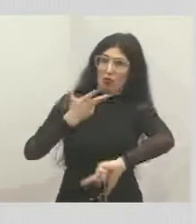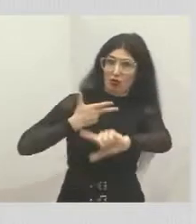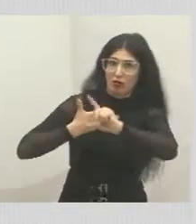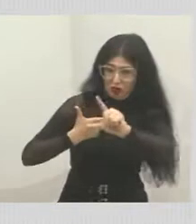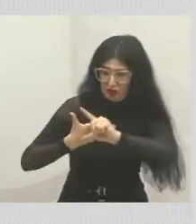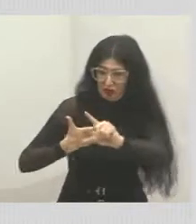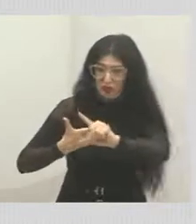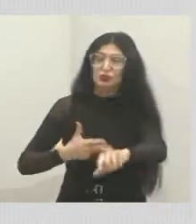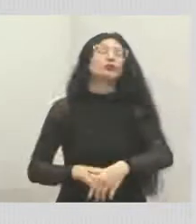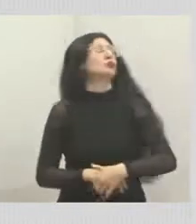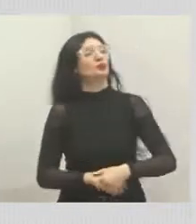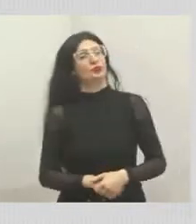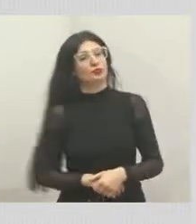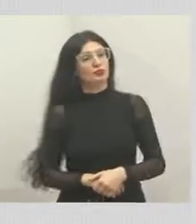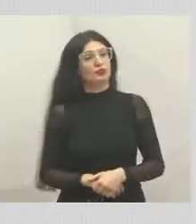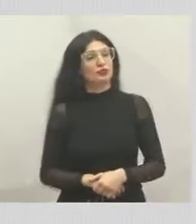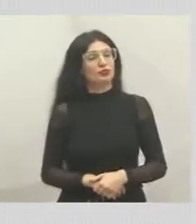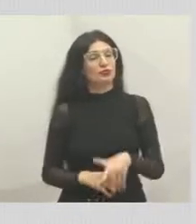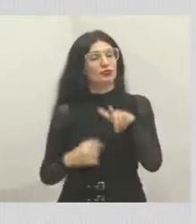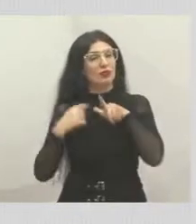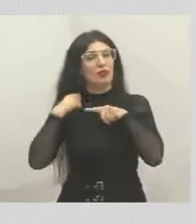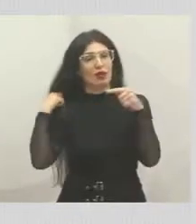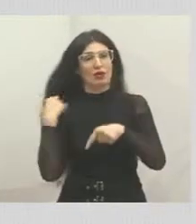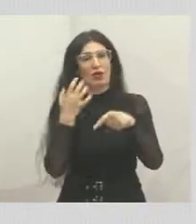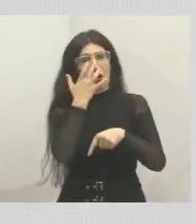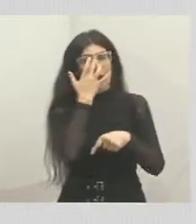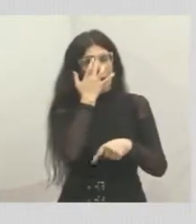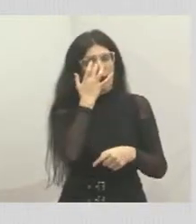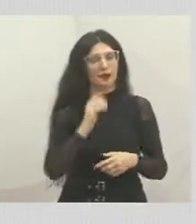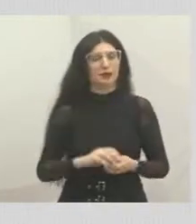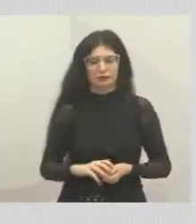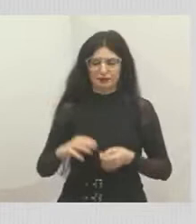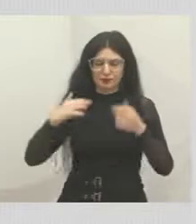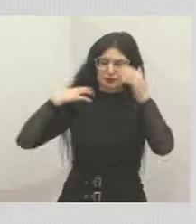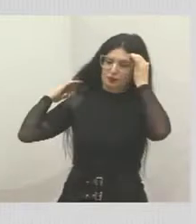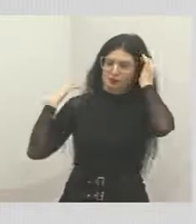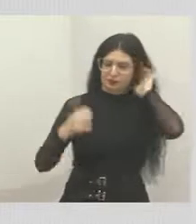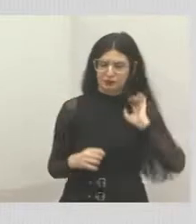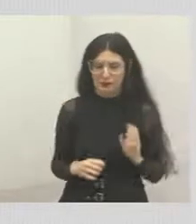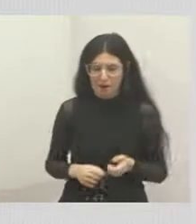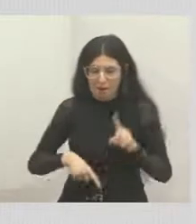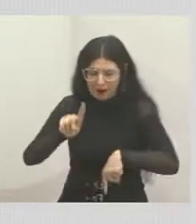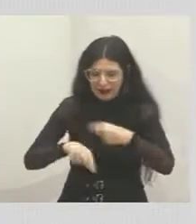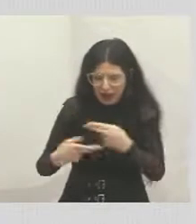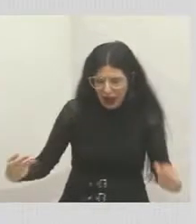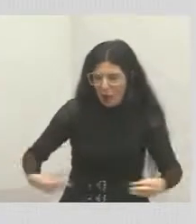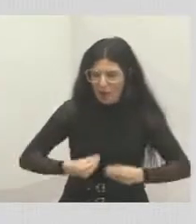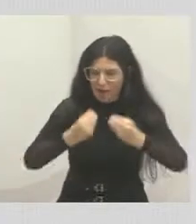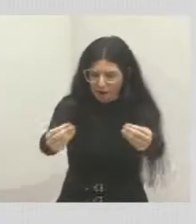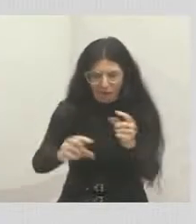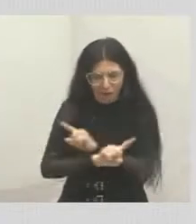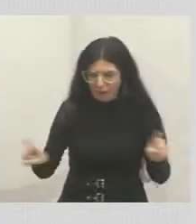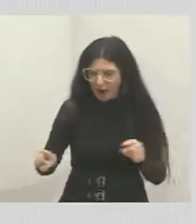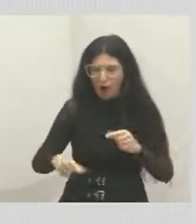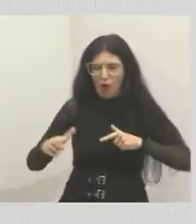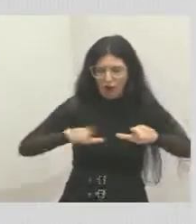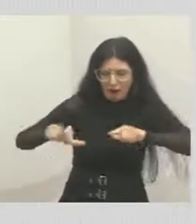Legislativo. Temos aqui, como resto a pagar não processado, na ordem de